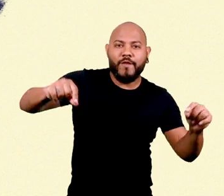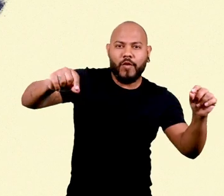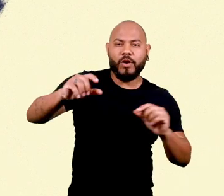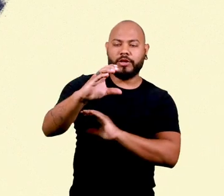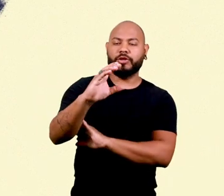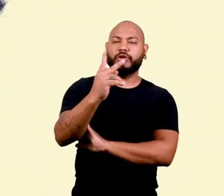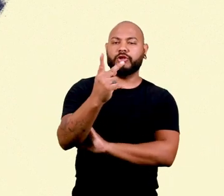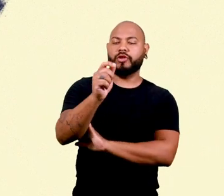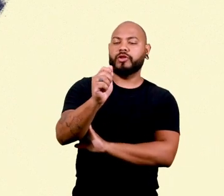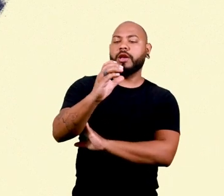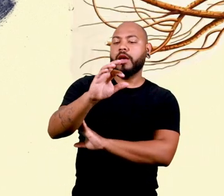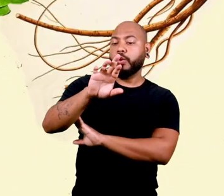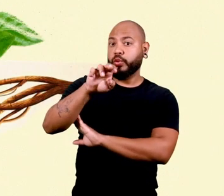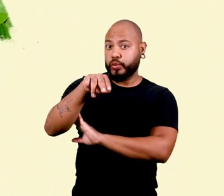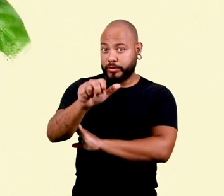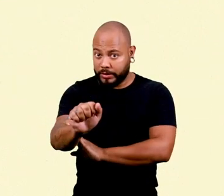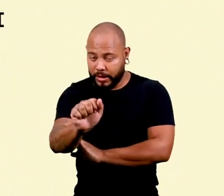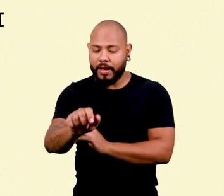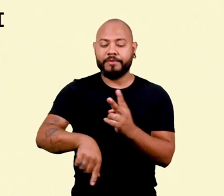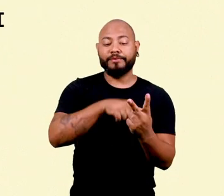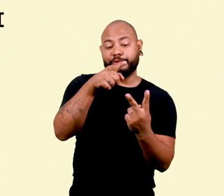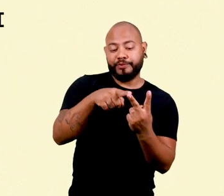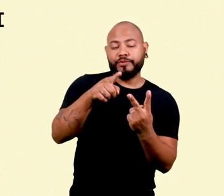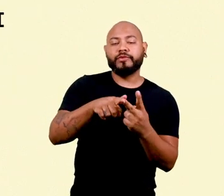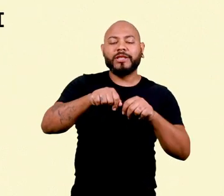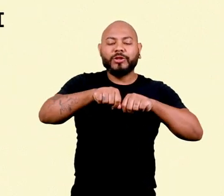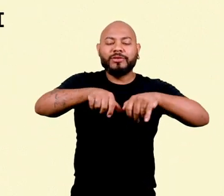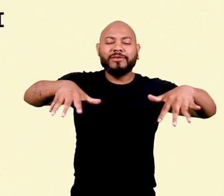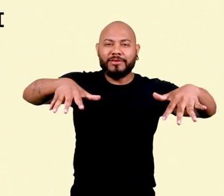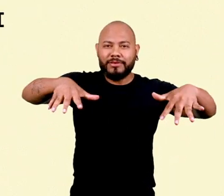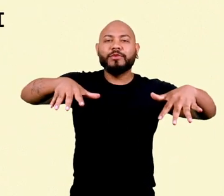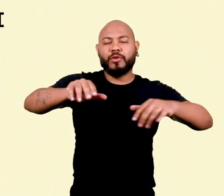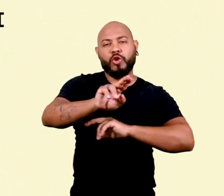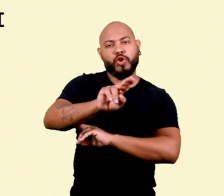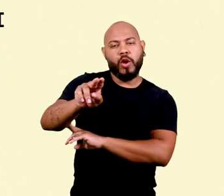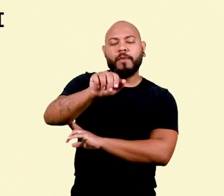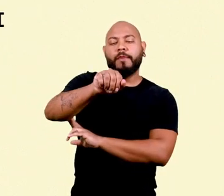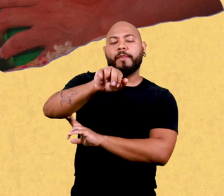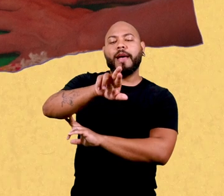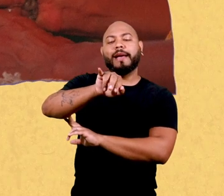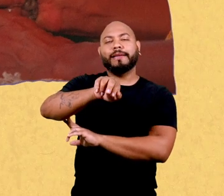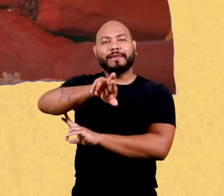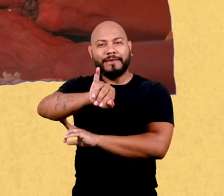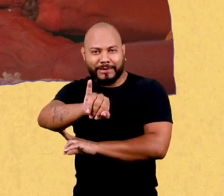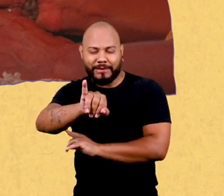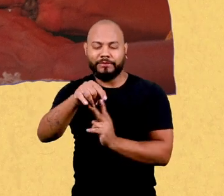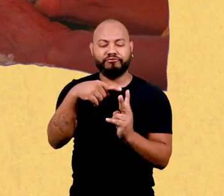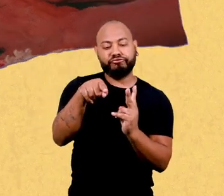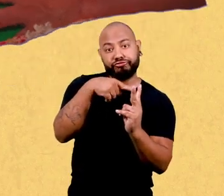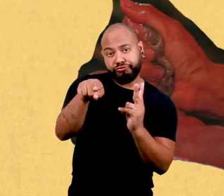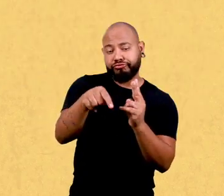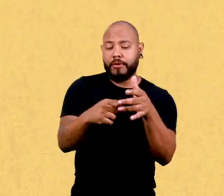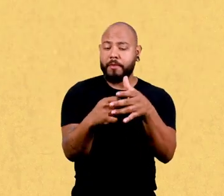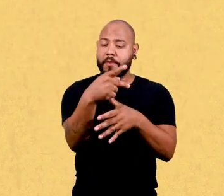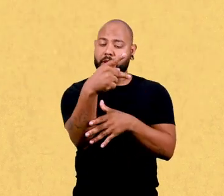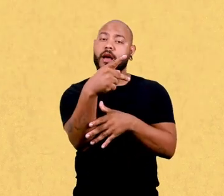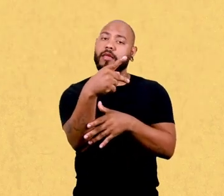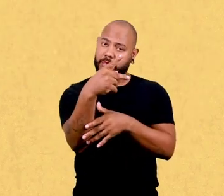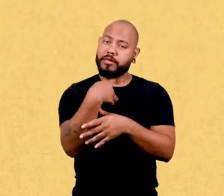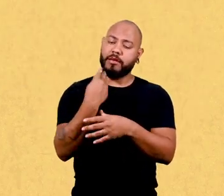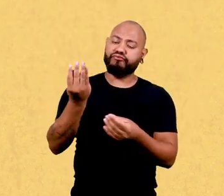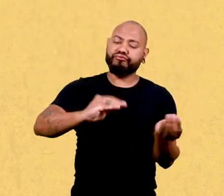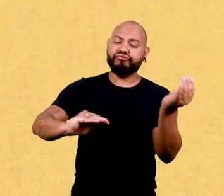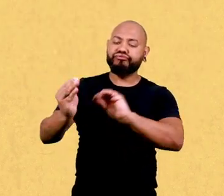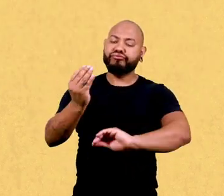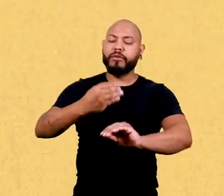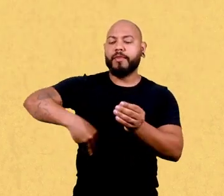da chacruna, ou chacrona, com um cipó, que é chamado de mariri ou jagube. Essas duas plantas, elas